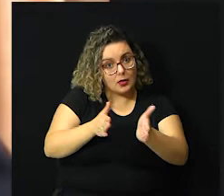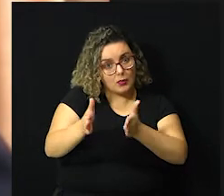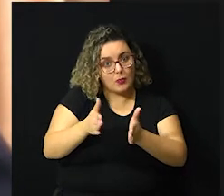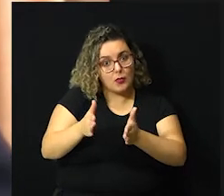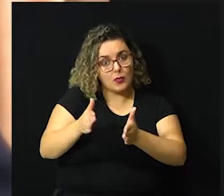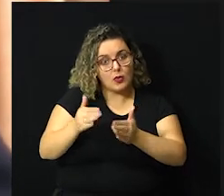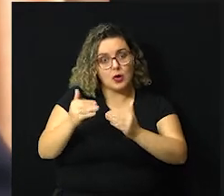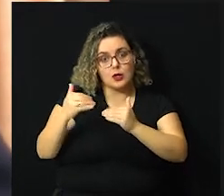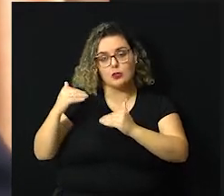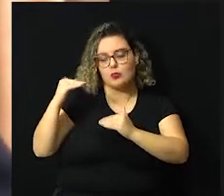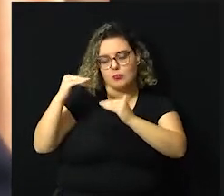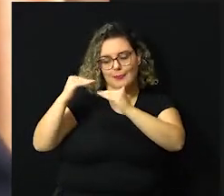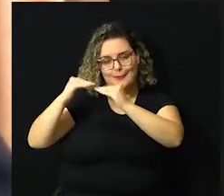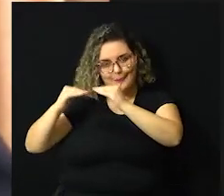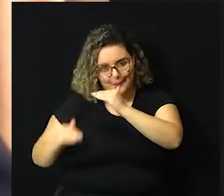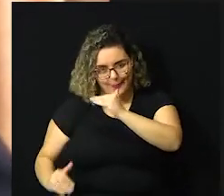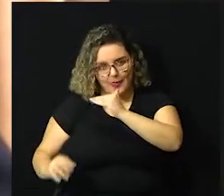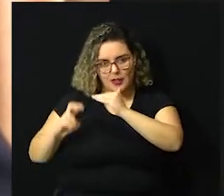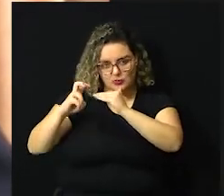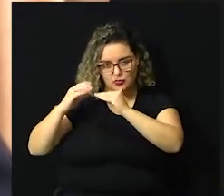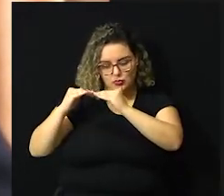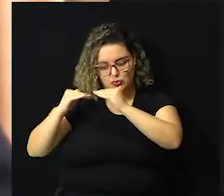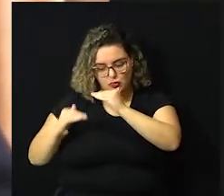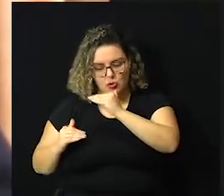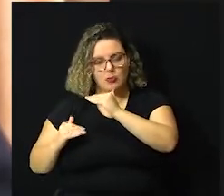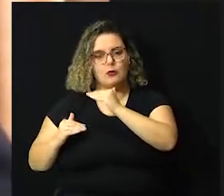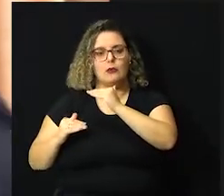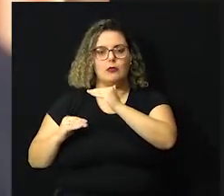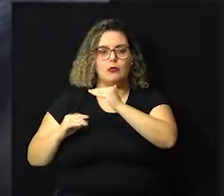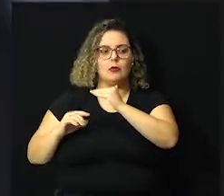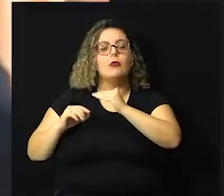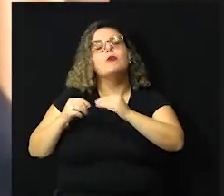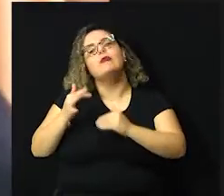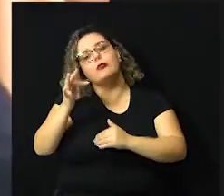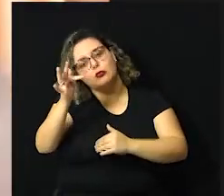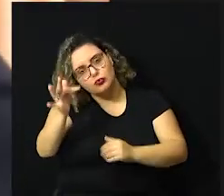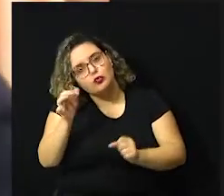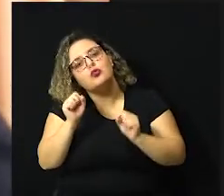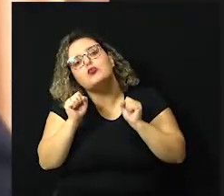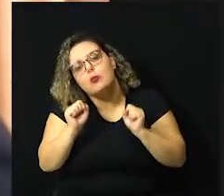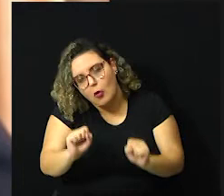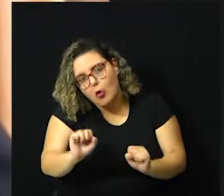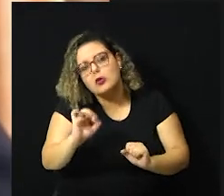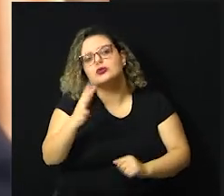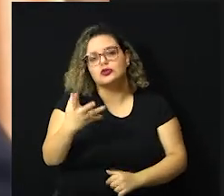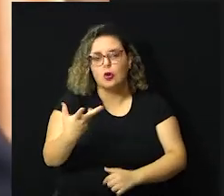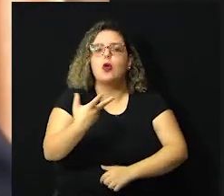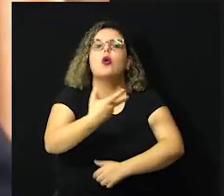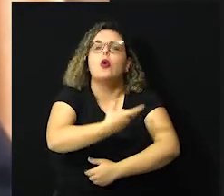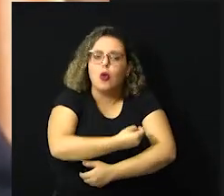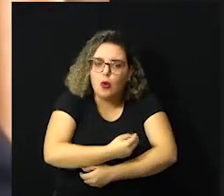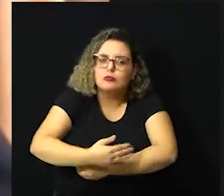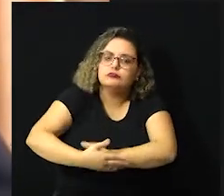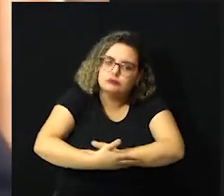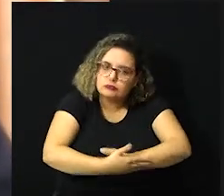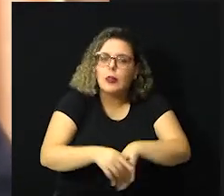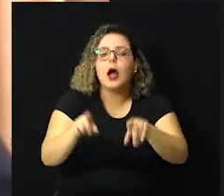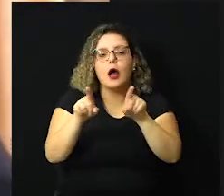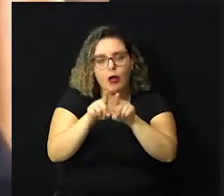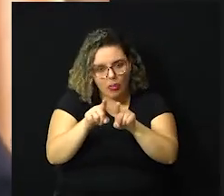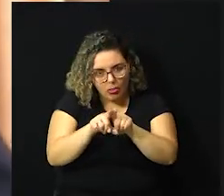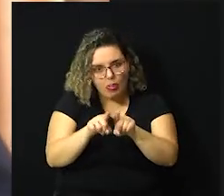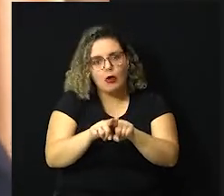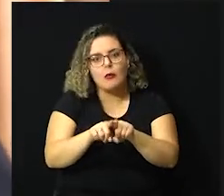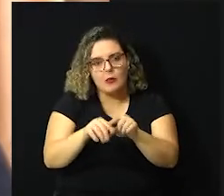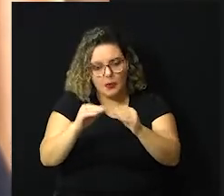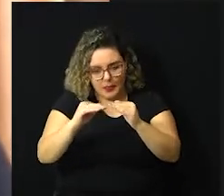crianças com menos de 5 anos não estão inclusas. Não quer dizer que, mais adiante, não tenhamos que incluir no programa de vacinação também